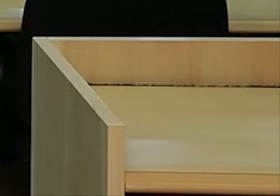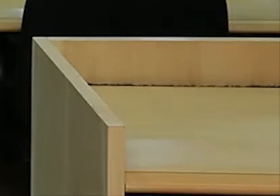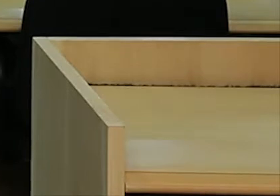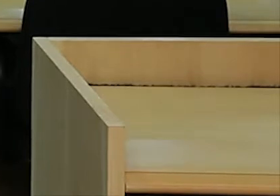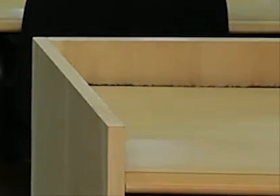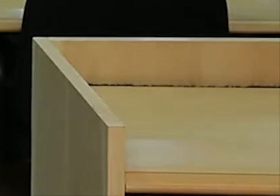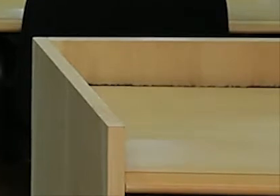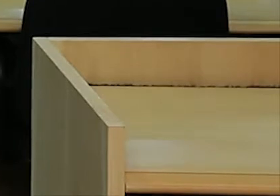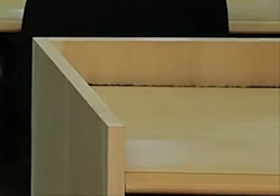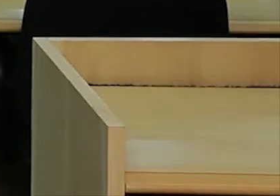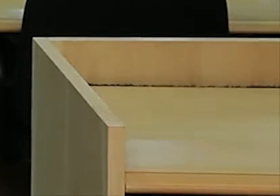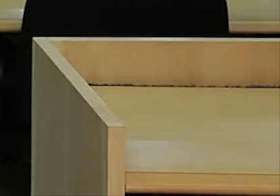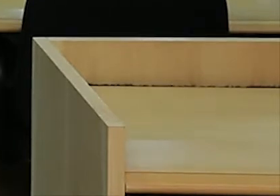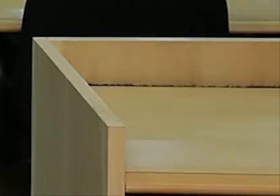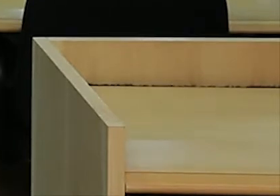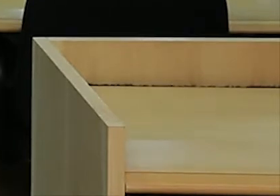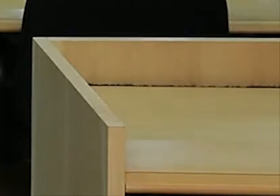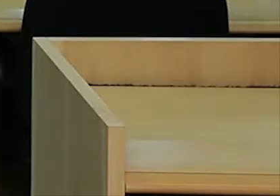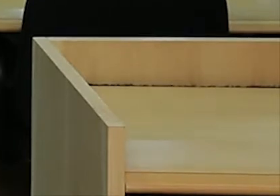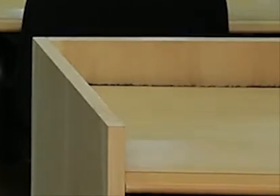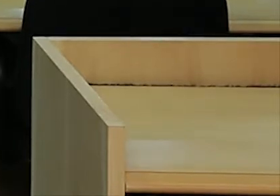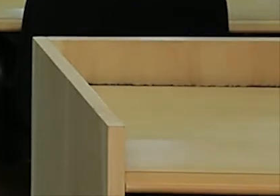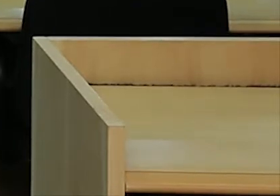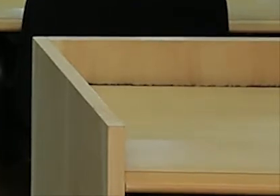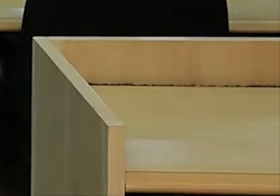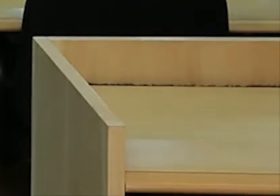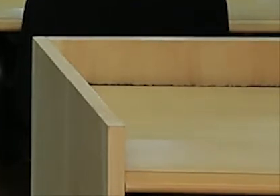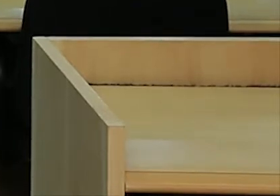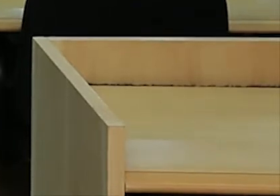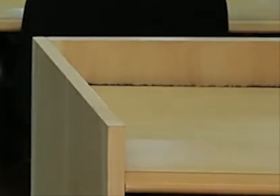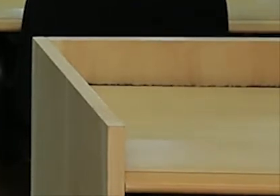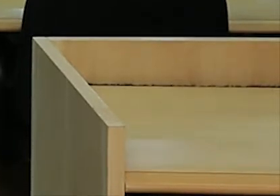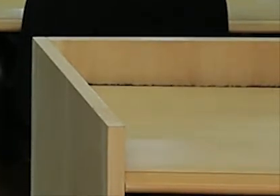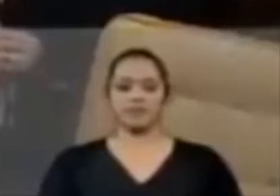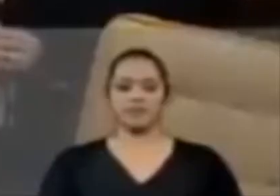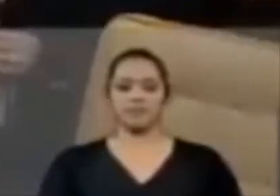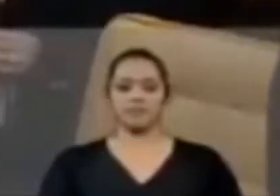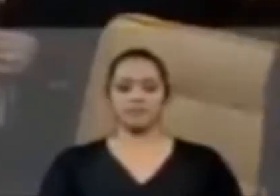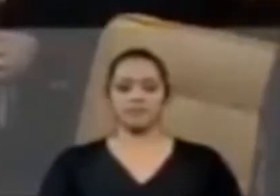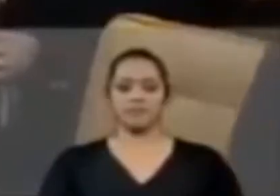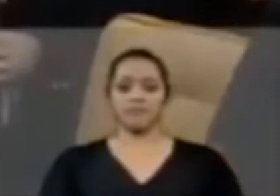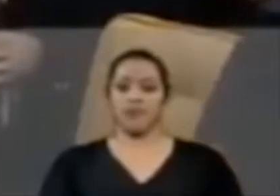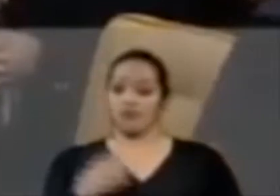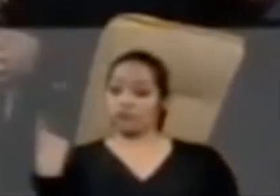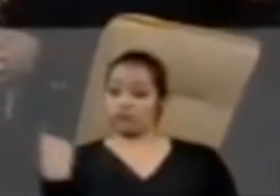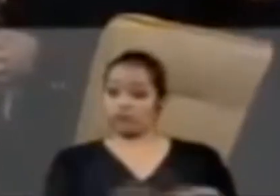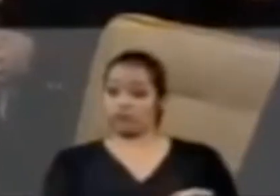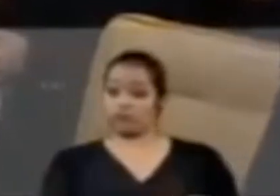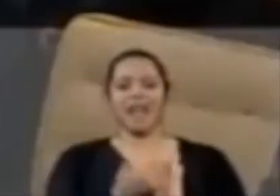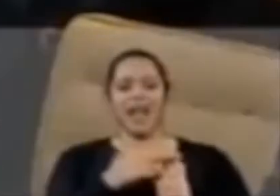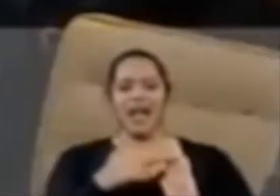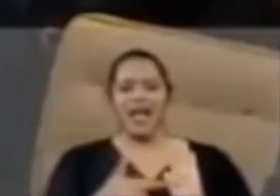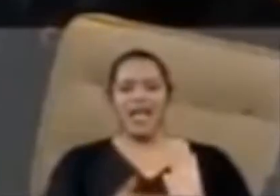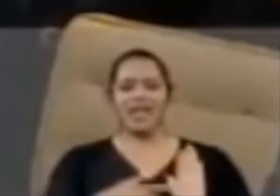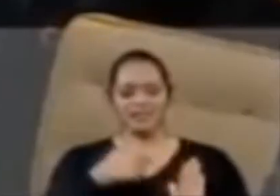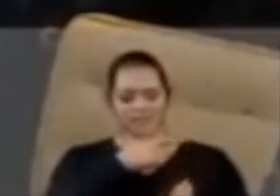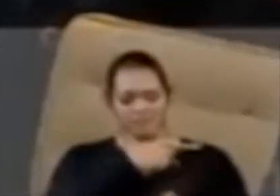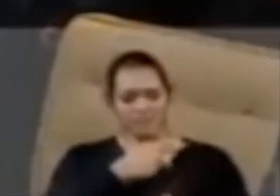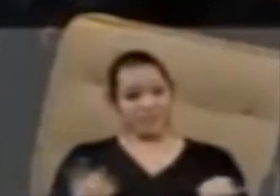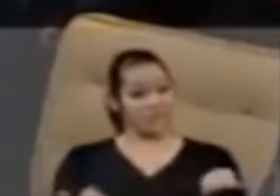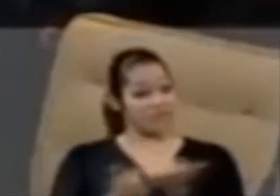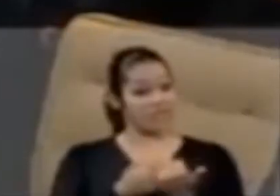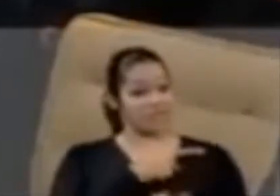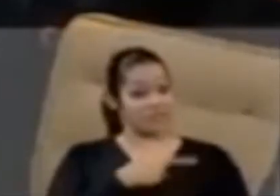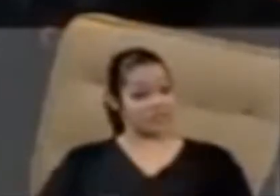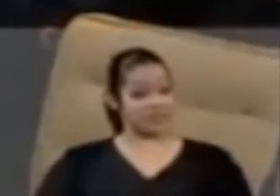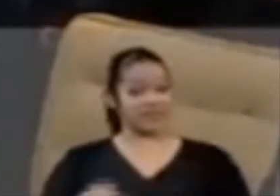Cláudio Lamáquia, representou toda a advocacia durante a cerimônia. Os ministros Dias Toffoli e Luiz Fux